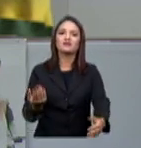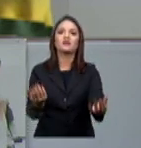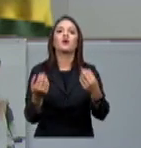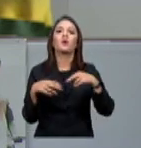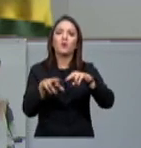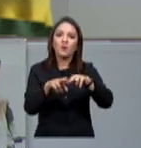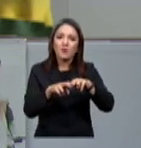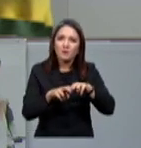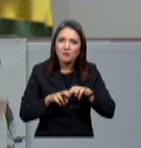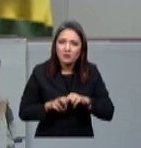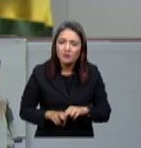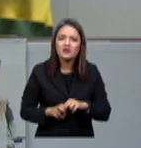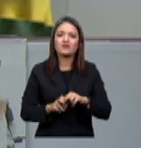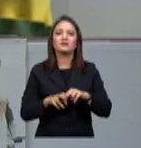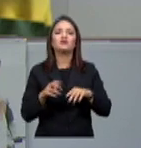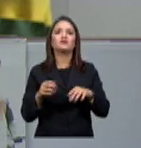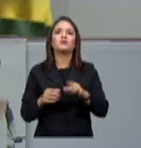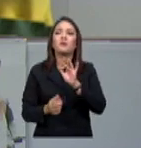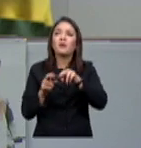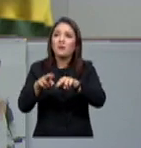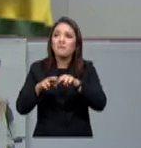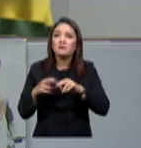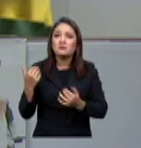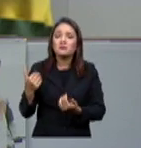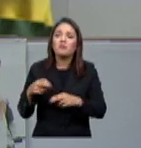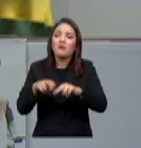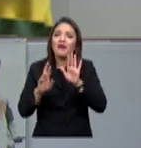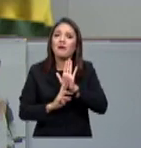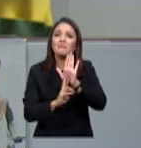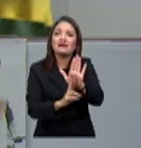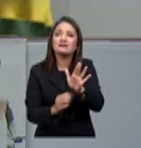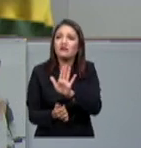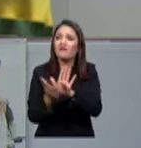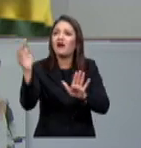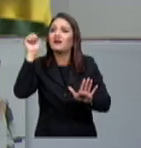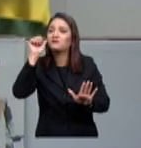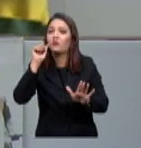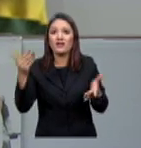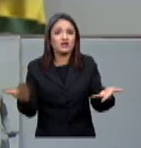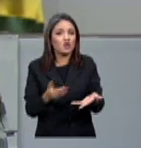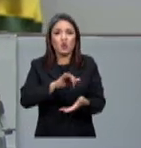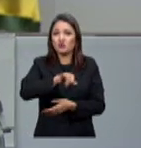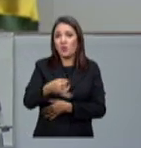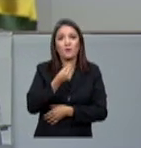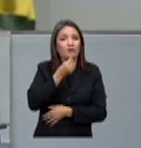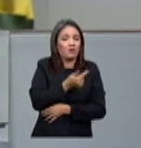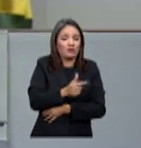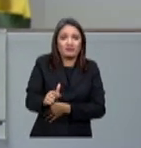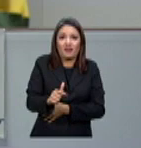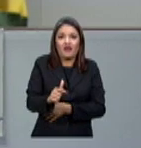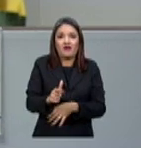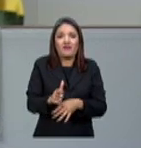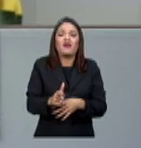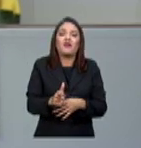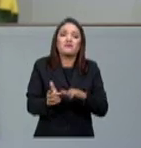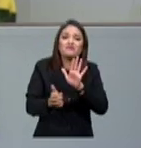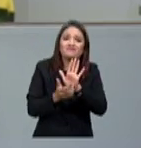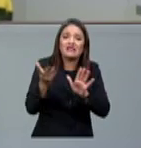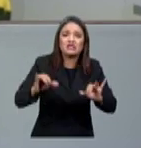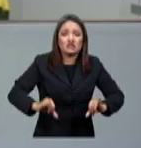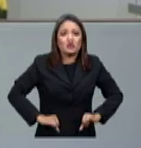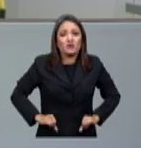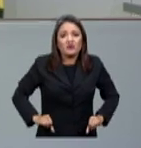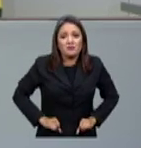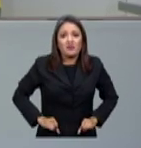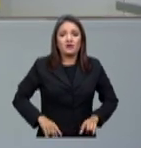portanto as Chagas portanto as meninas que não têm as oportunidades que nós que estamos aqui temos o tantas dores por tanto sofrimento